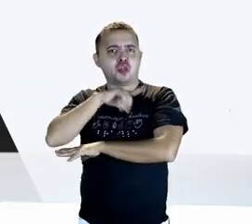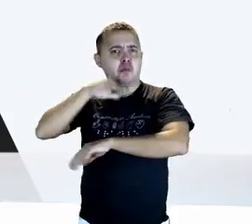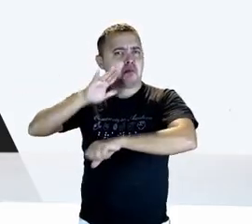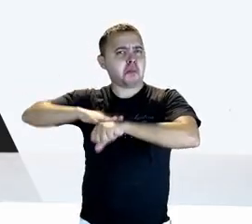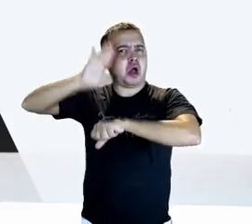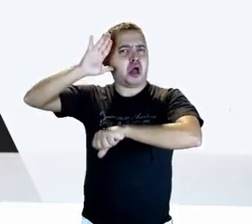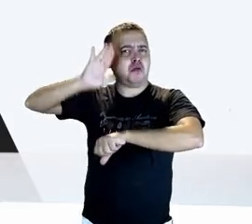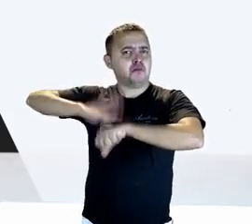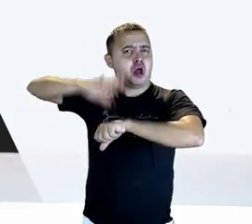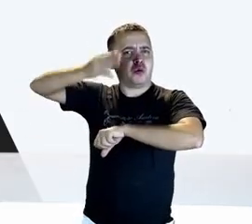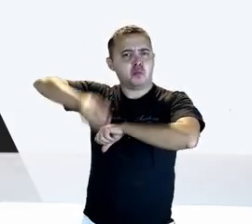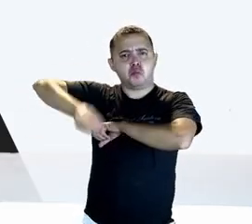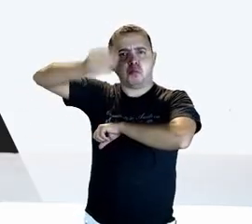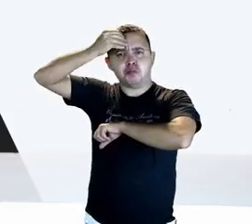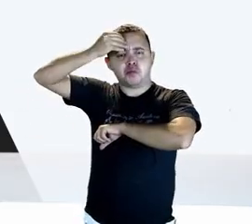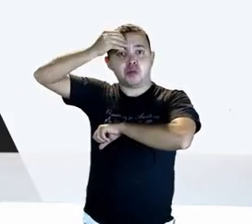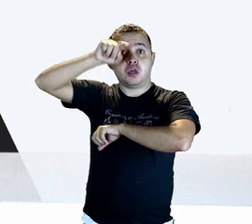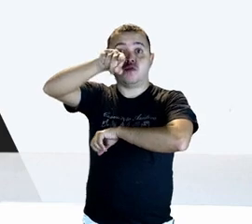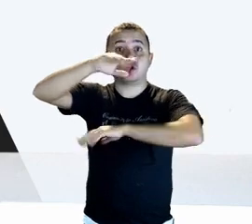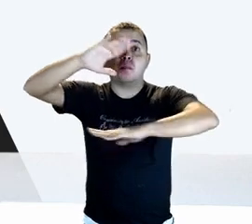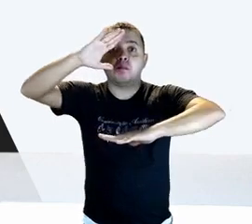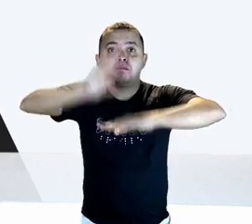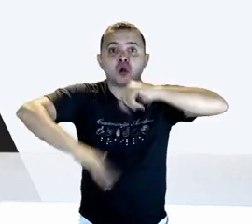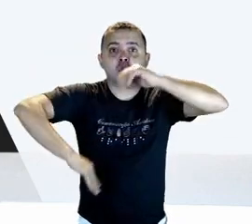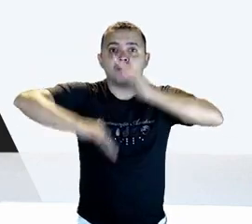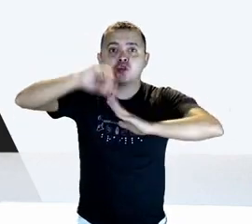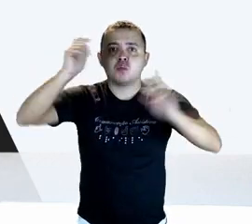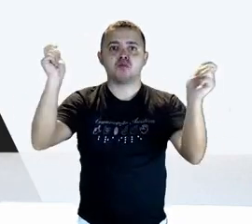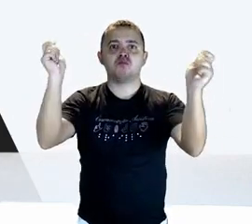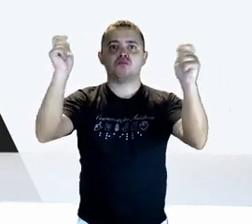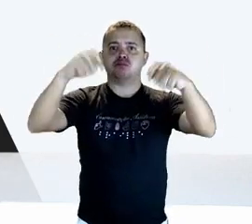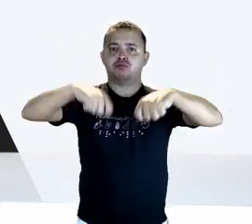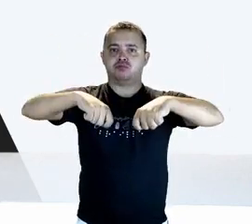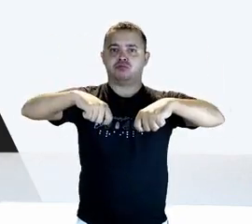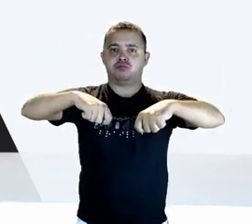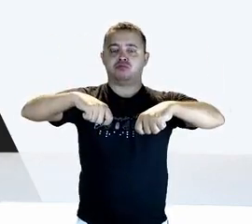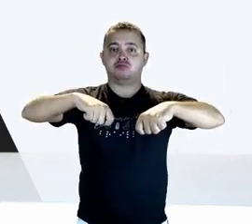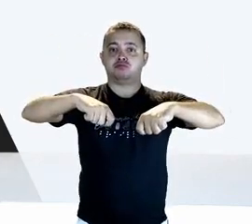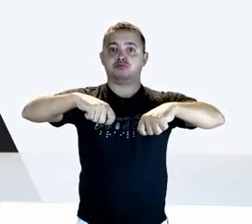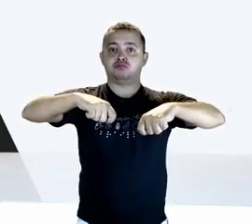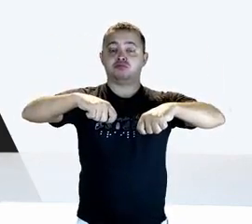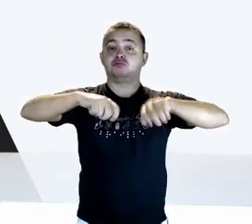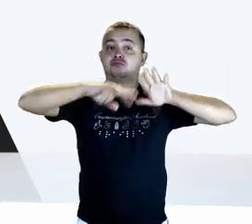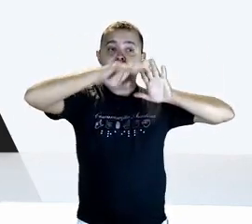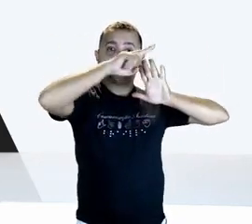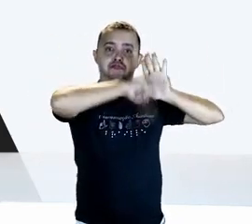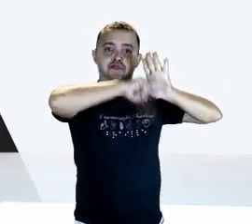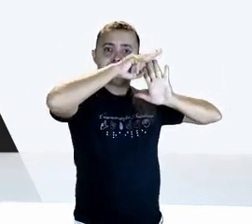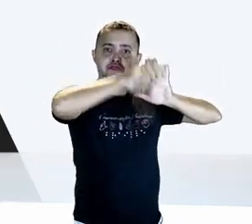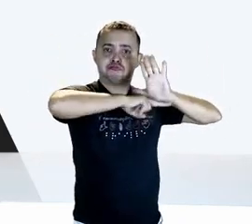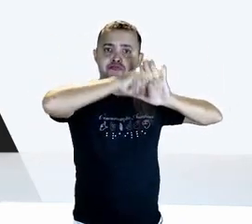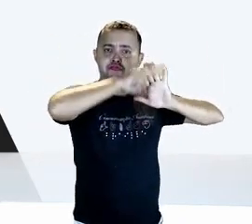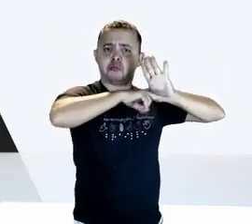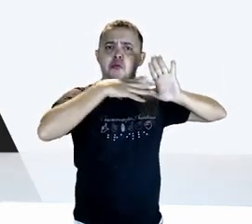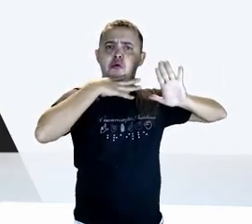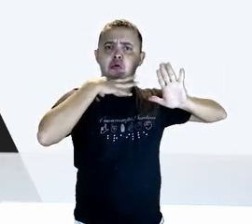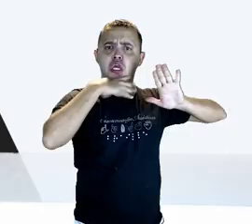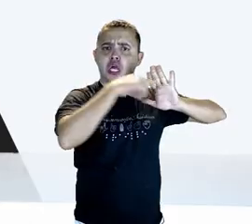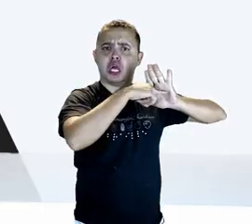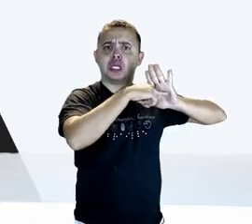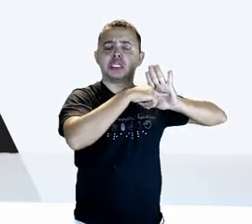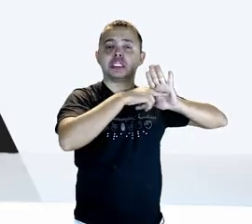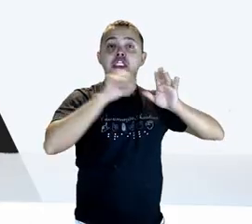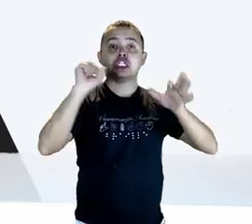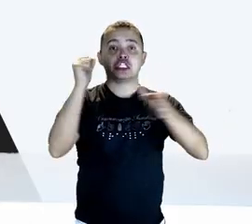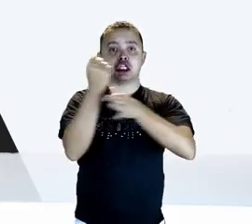para você, profissional capacitado nas devidas situações